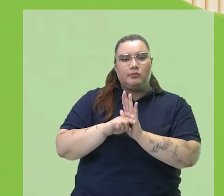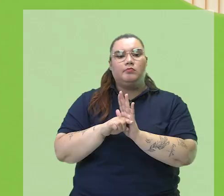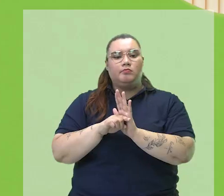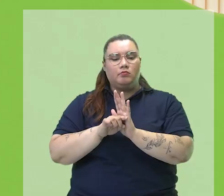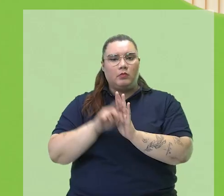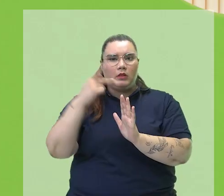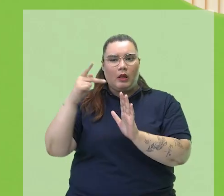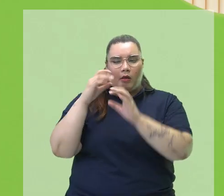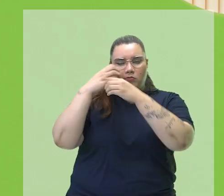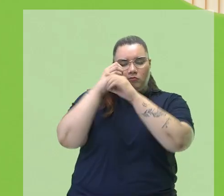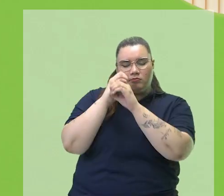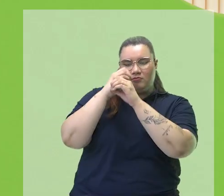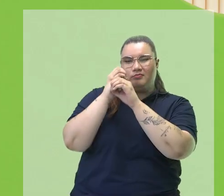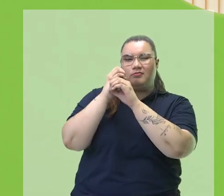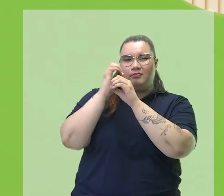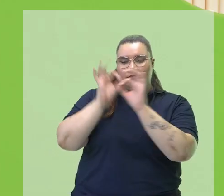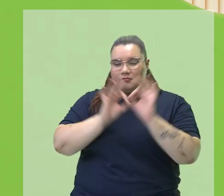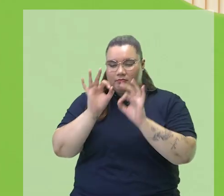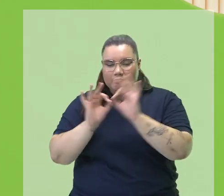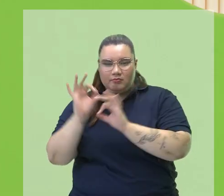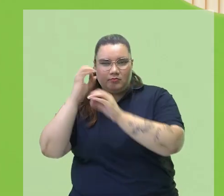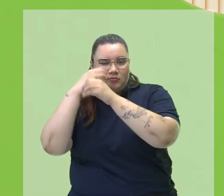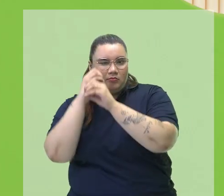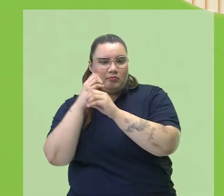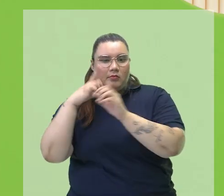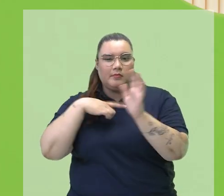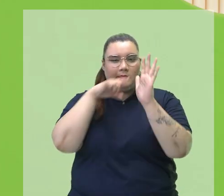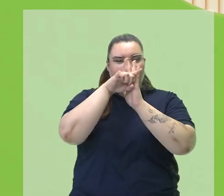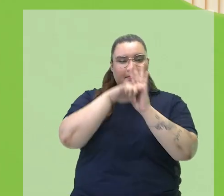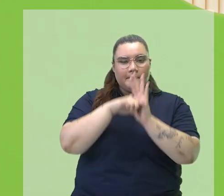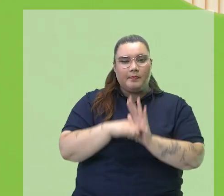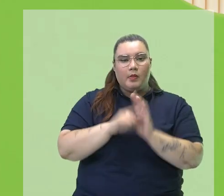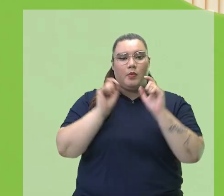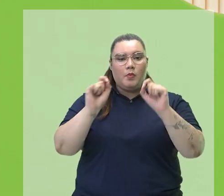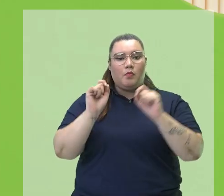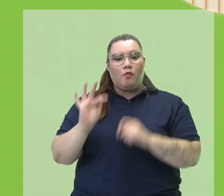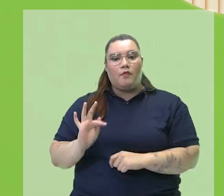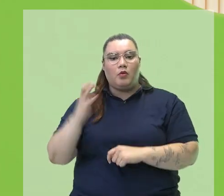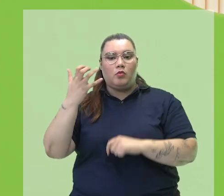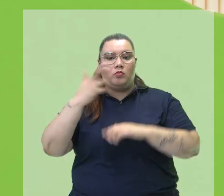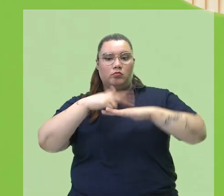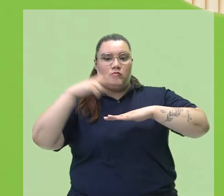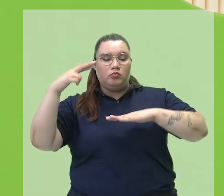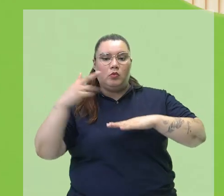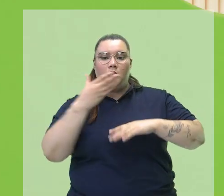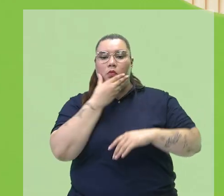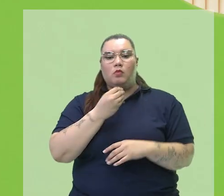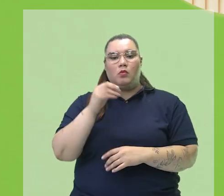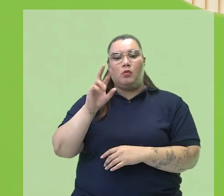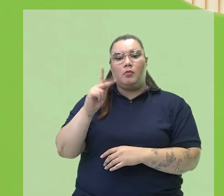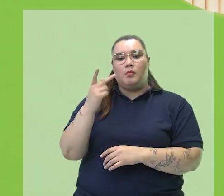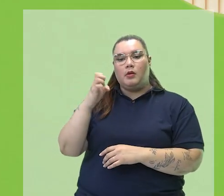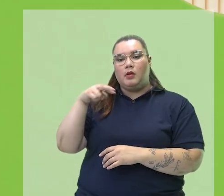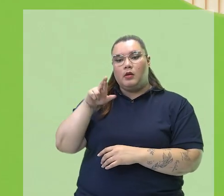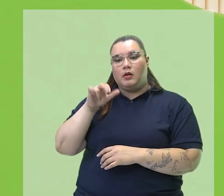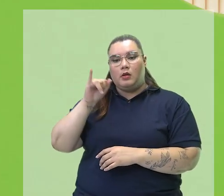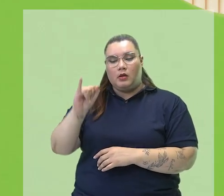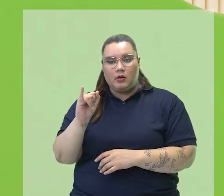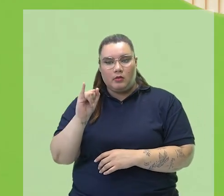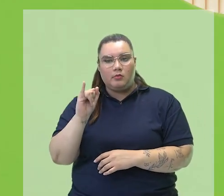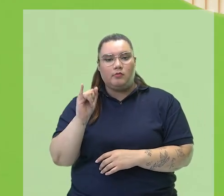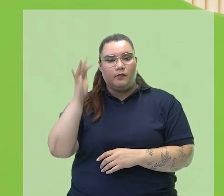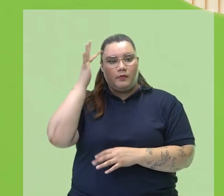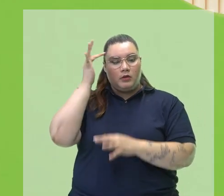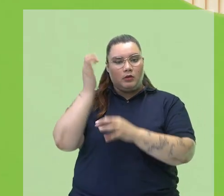pesquisa e, em um laboratório improvisado, investigaram os fenômenos de radiação que o físico Henri